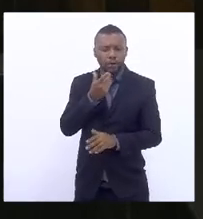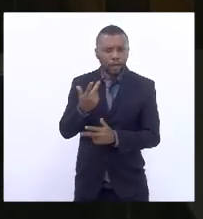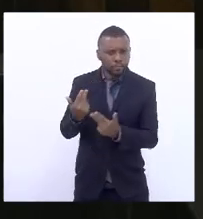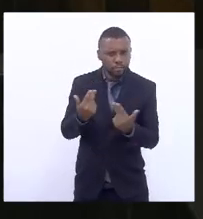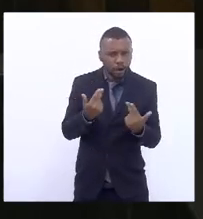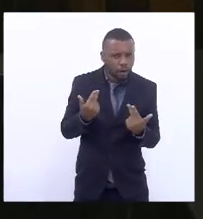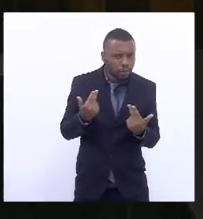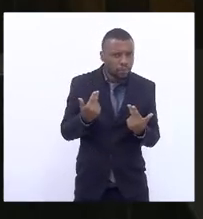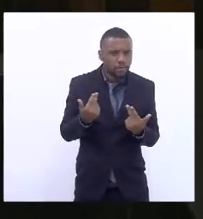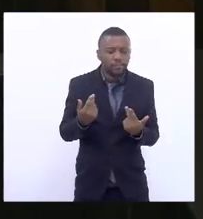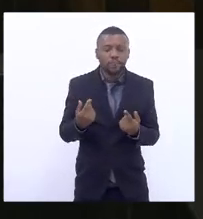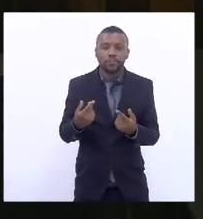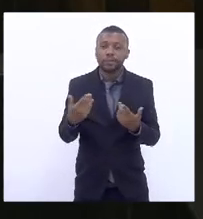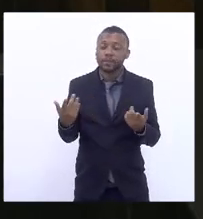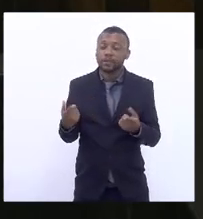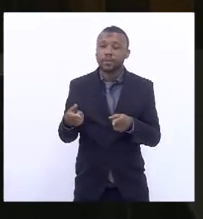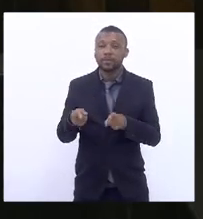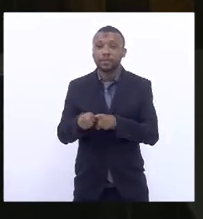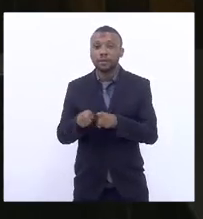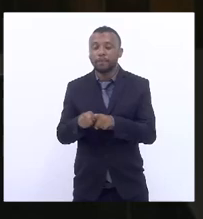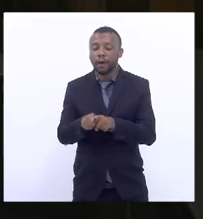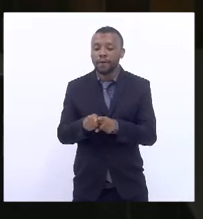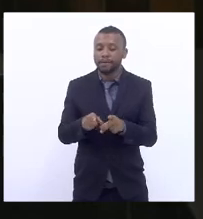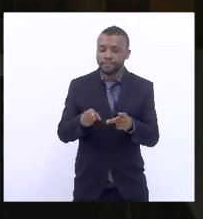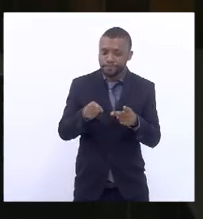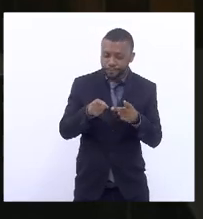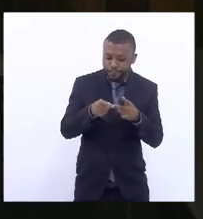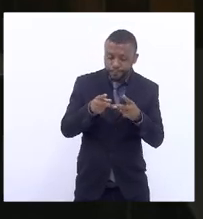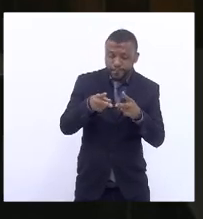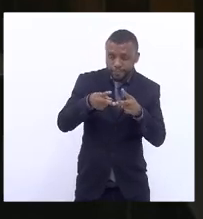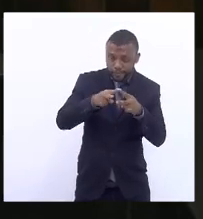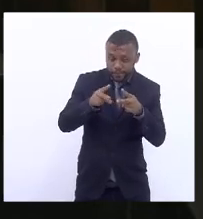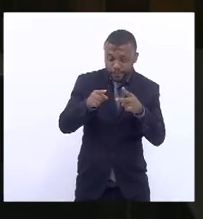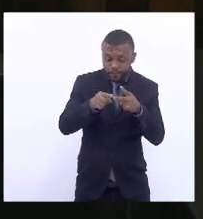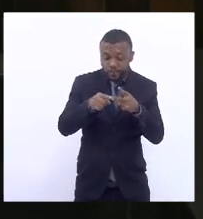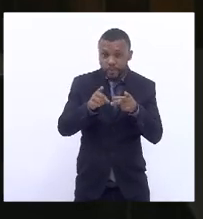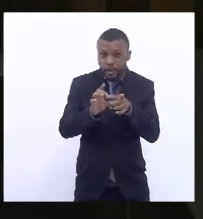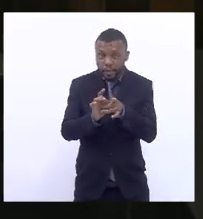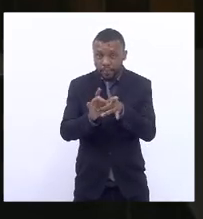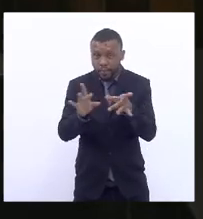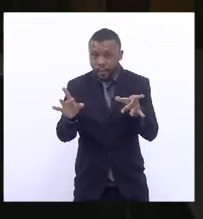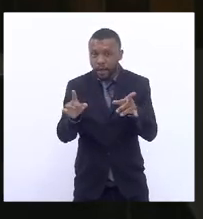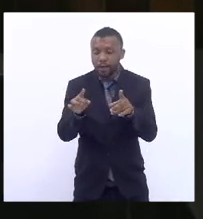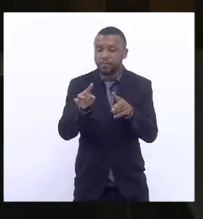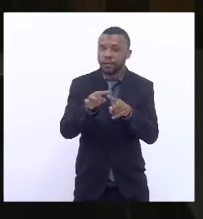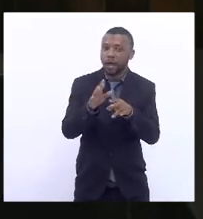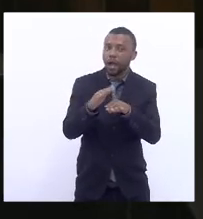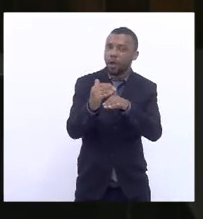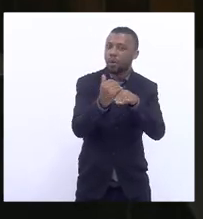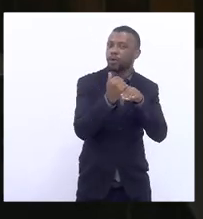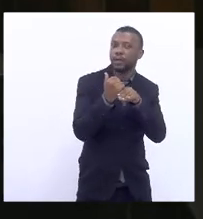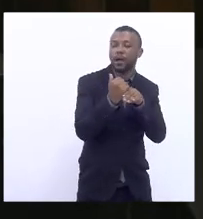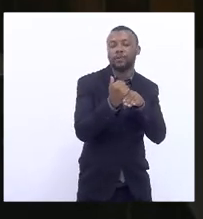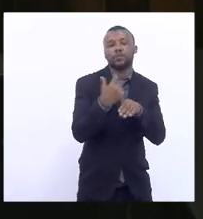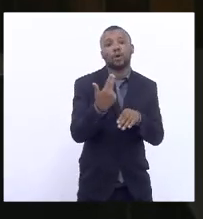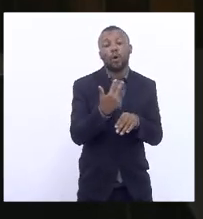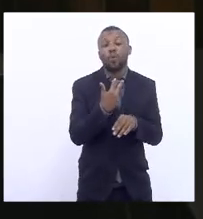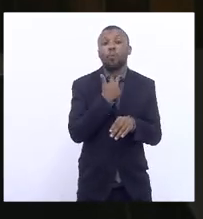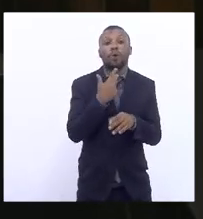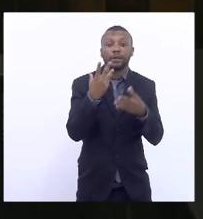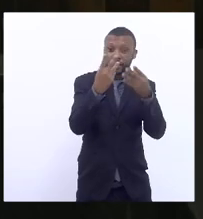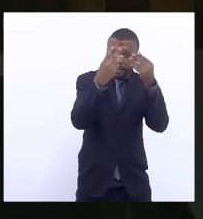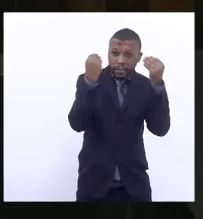a igualdade e a liberdade, elas não devem, digamos assim, fazer com que a gente se esqueça dessa ideia da